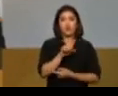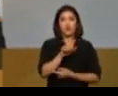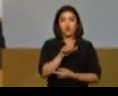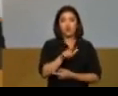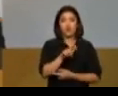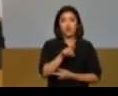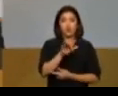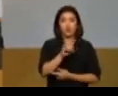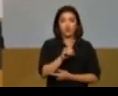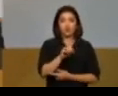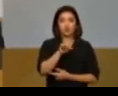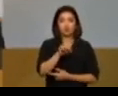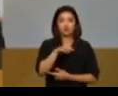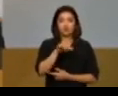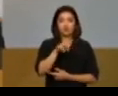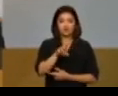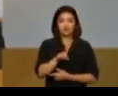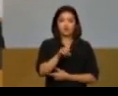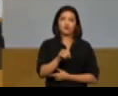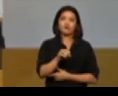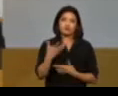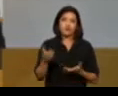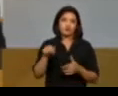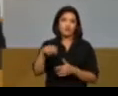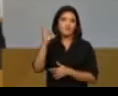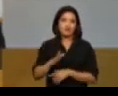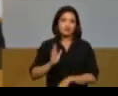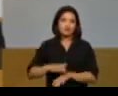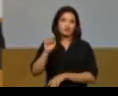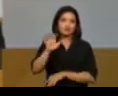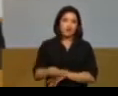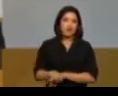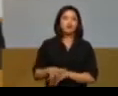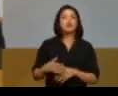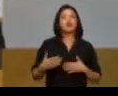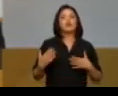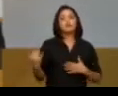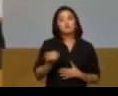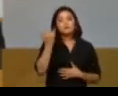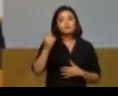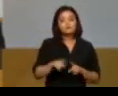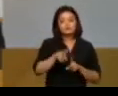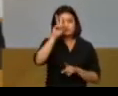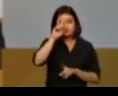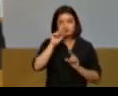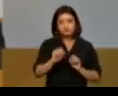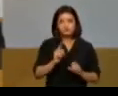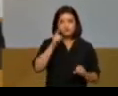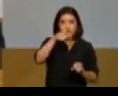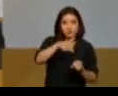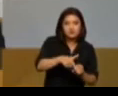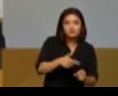nossas refinarias produzem de forma mais barata. É importante lembrar que com combustíveis e